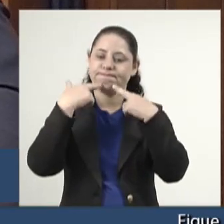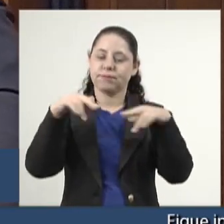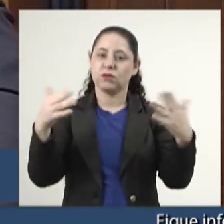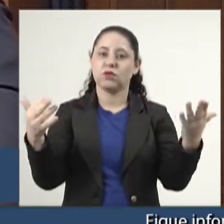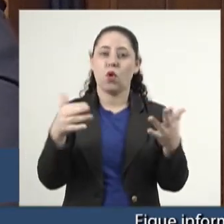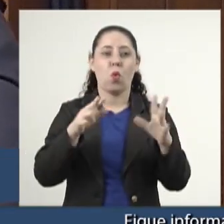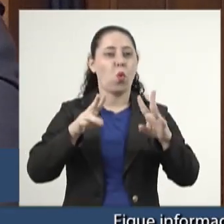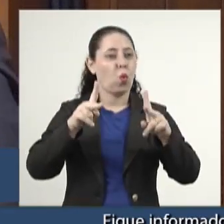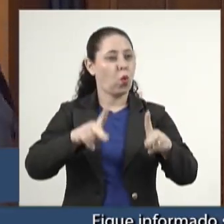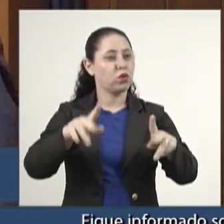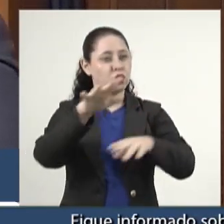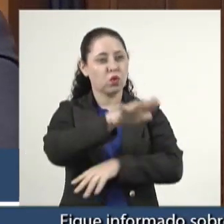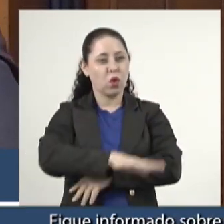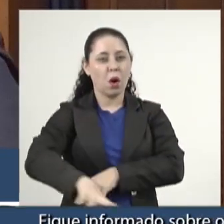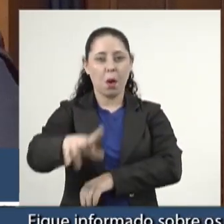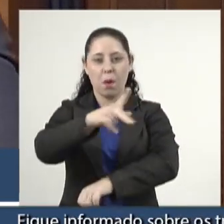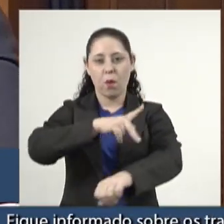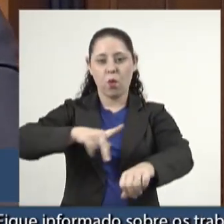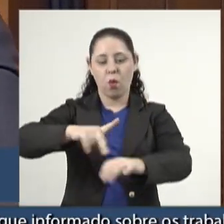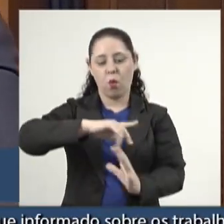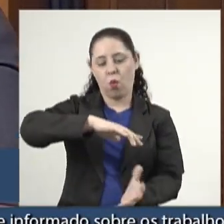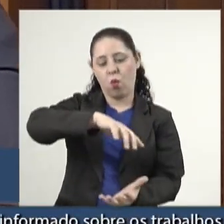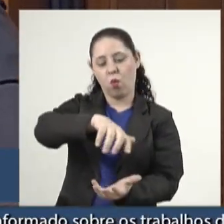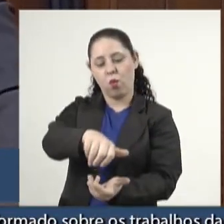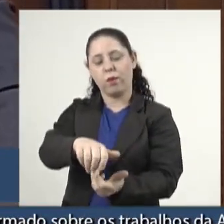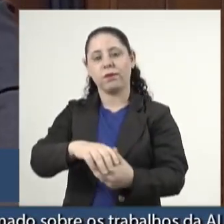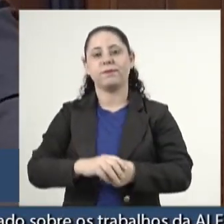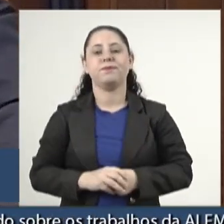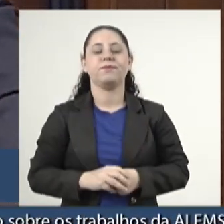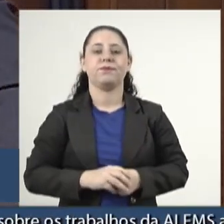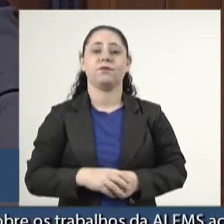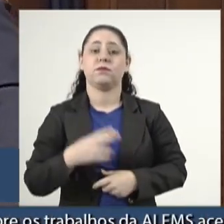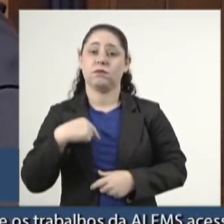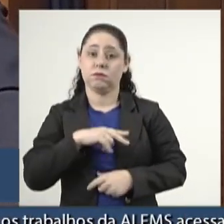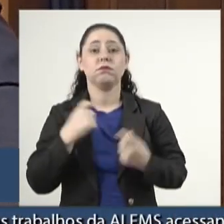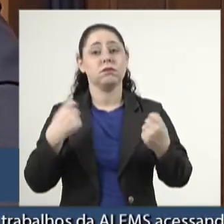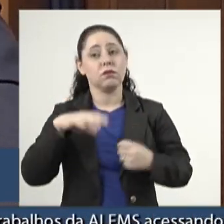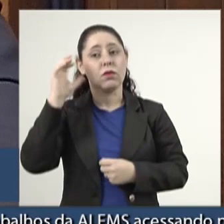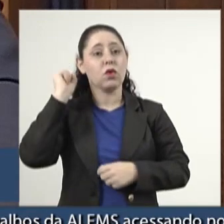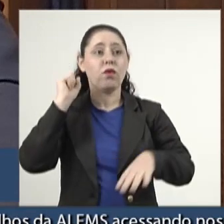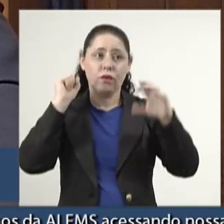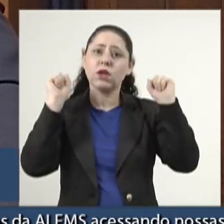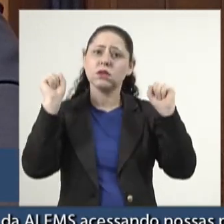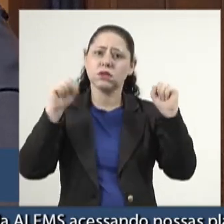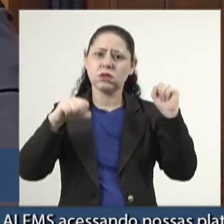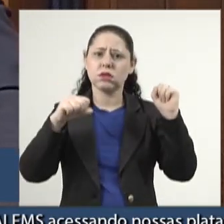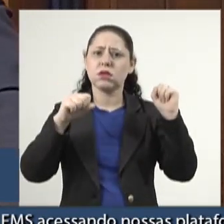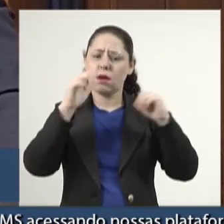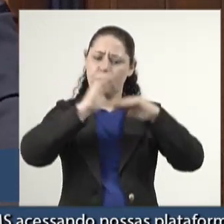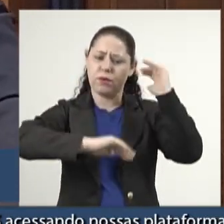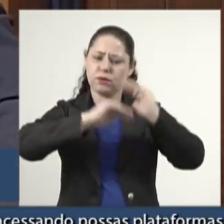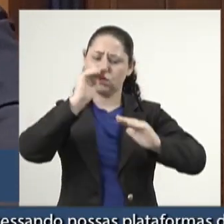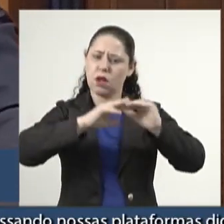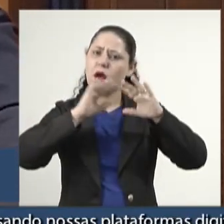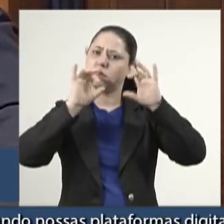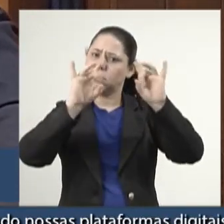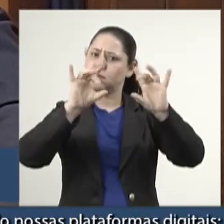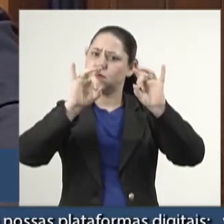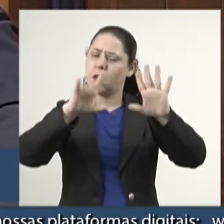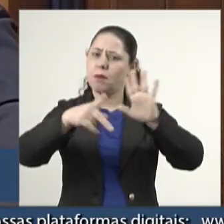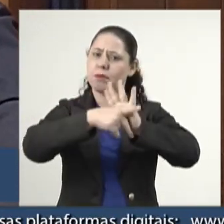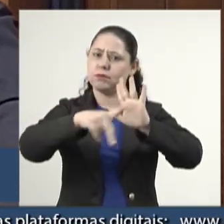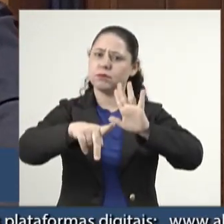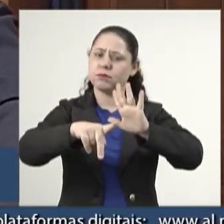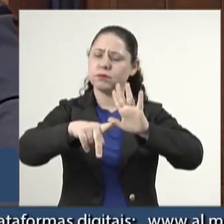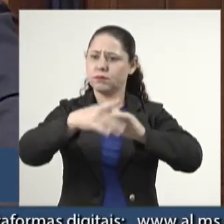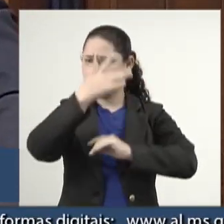por todos os países do mundo, né? E nós temos que ouvir, sim, os técnicos, os ambientalistas,